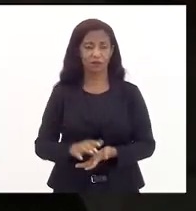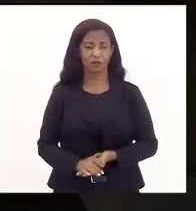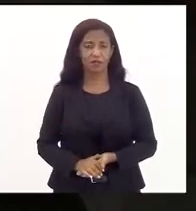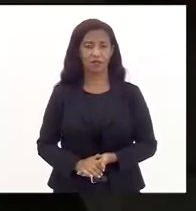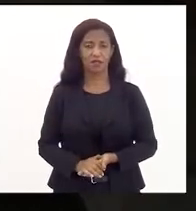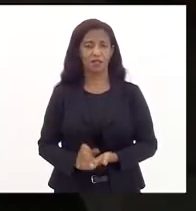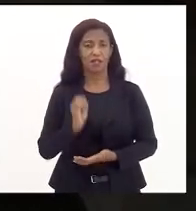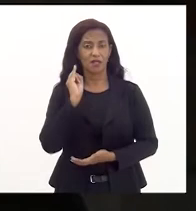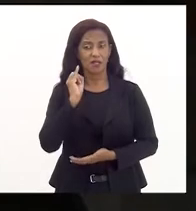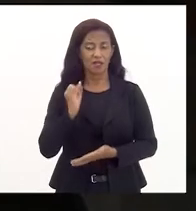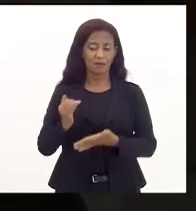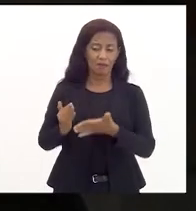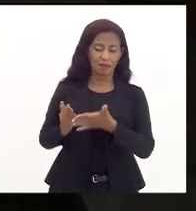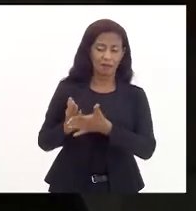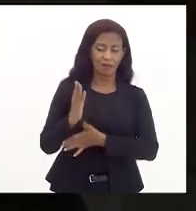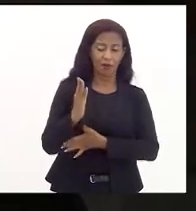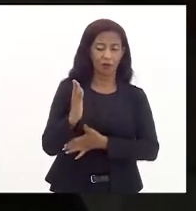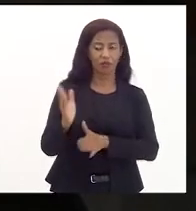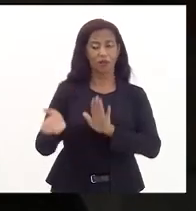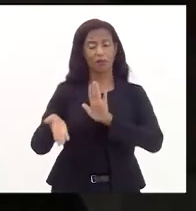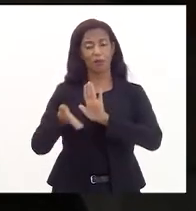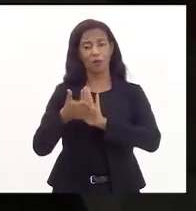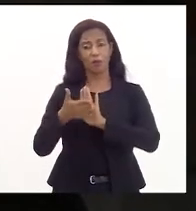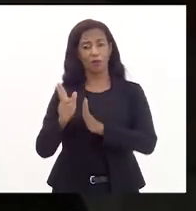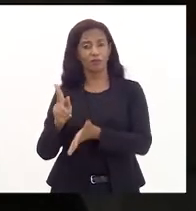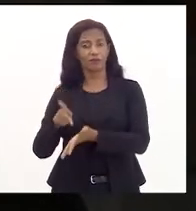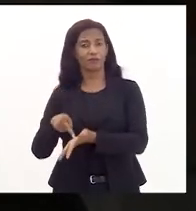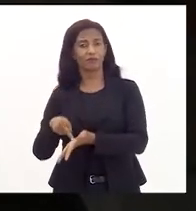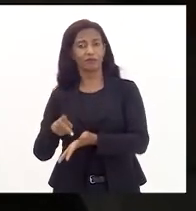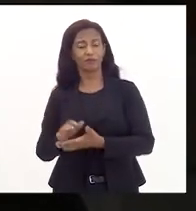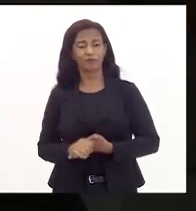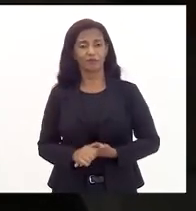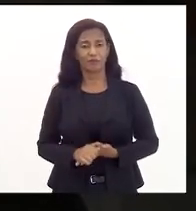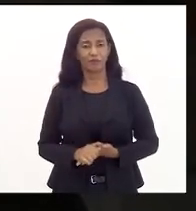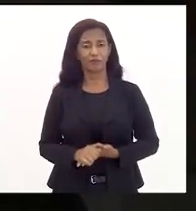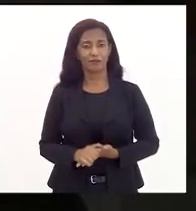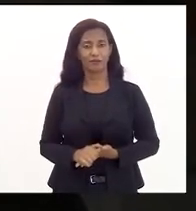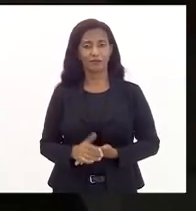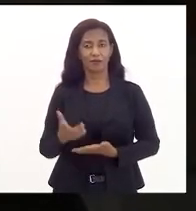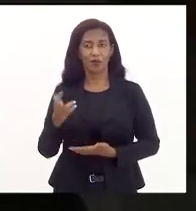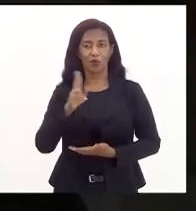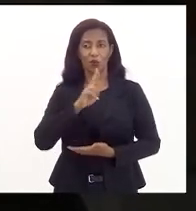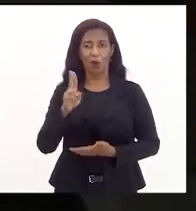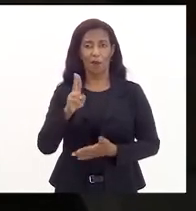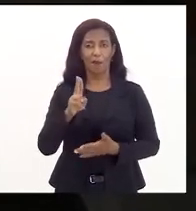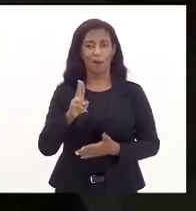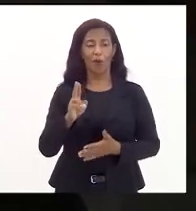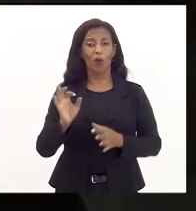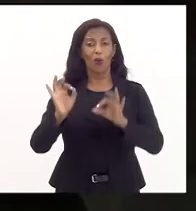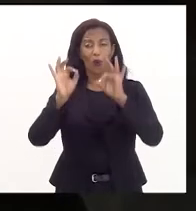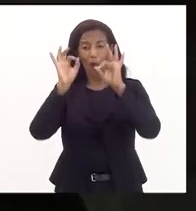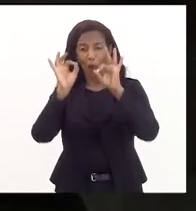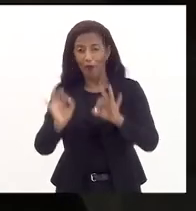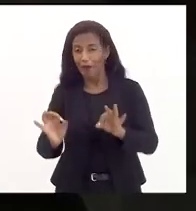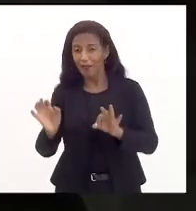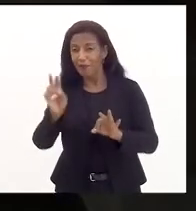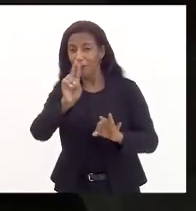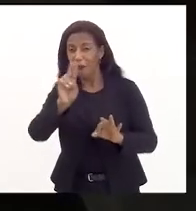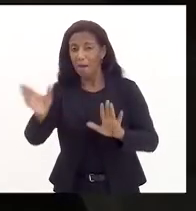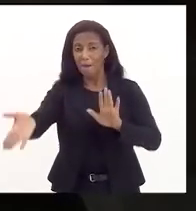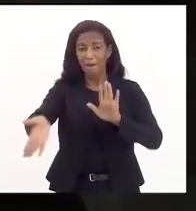se aprova a proposta original, chamada corretamente